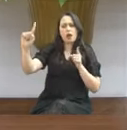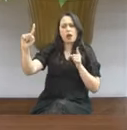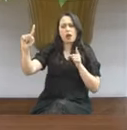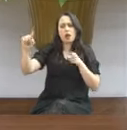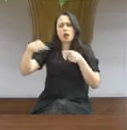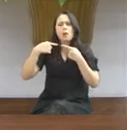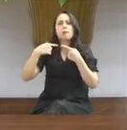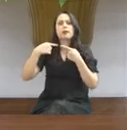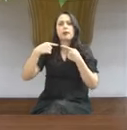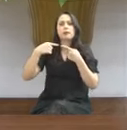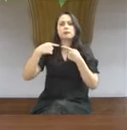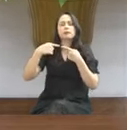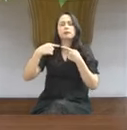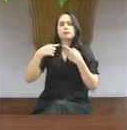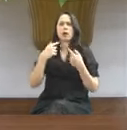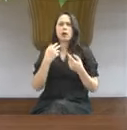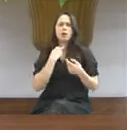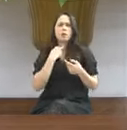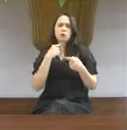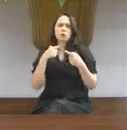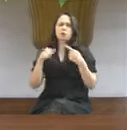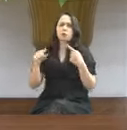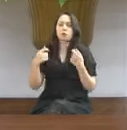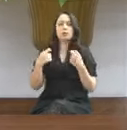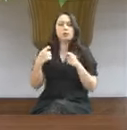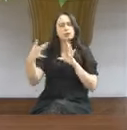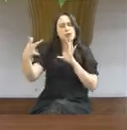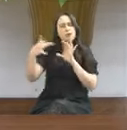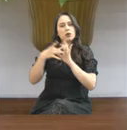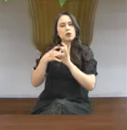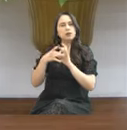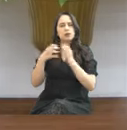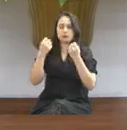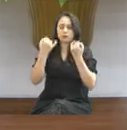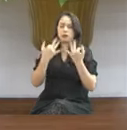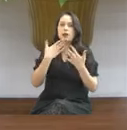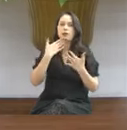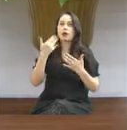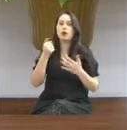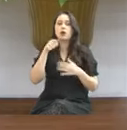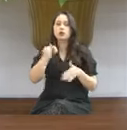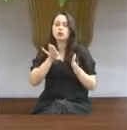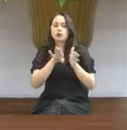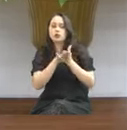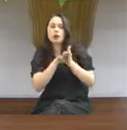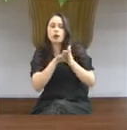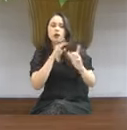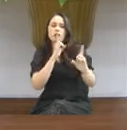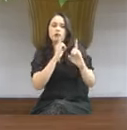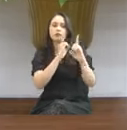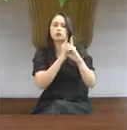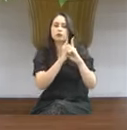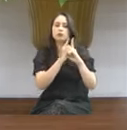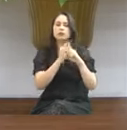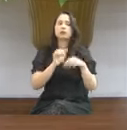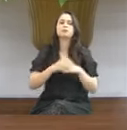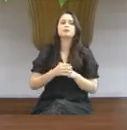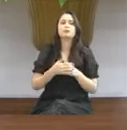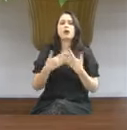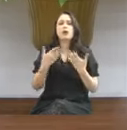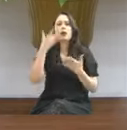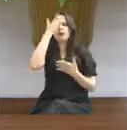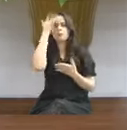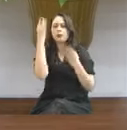o paciente. Sim ou não? Vou explicar melhor. Você chega para fazer uma consulta, o